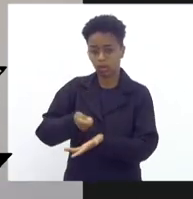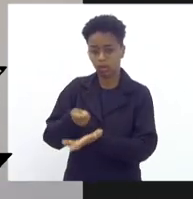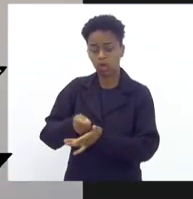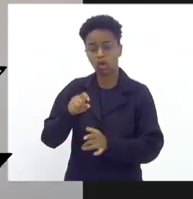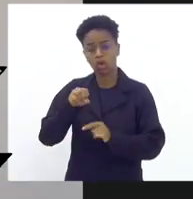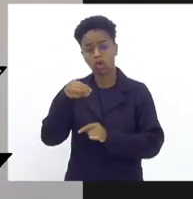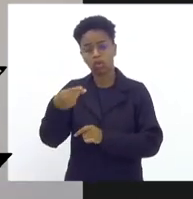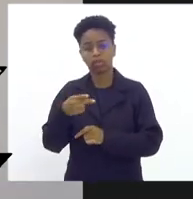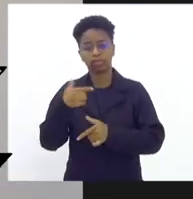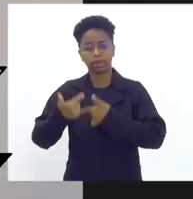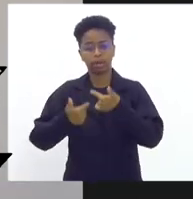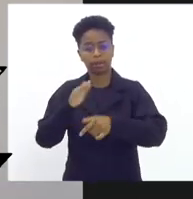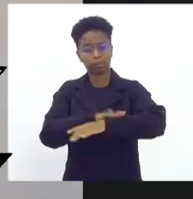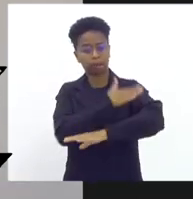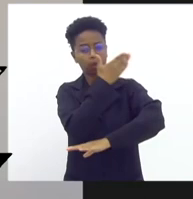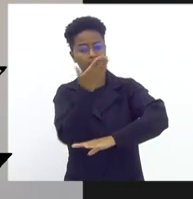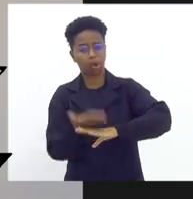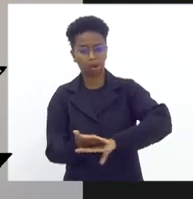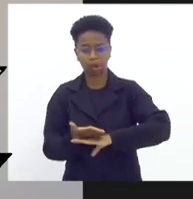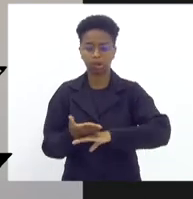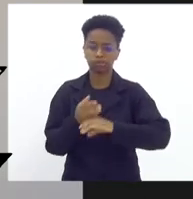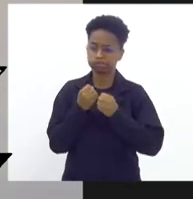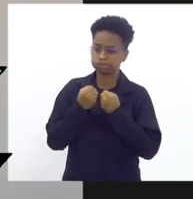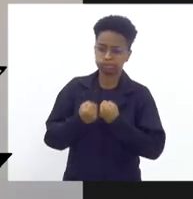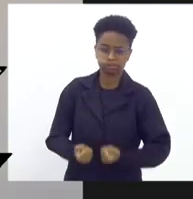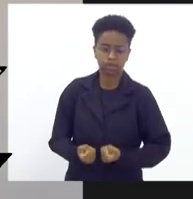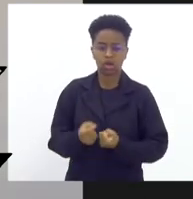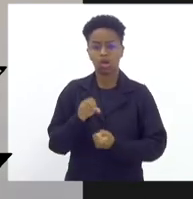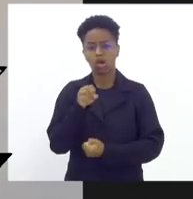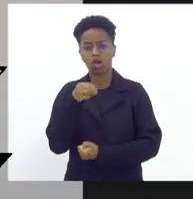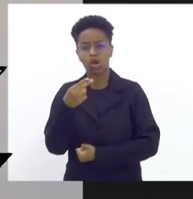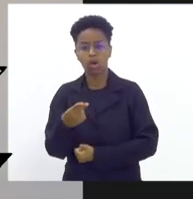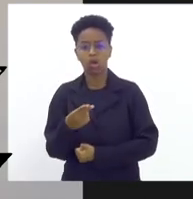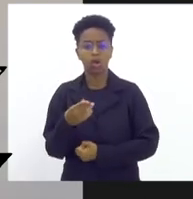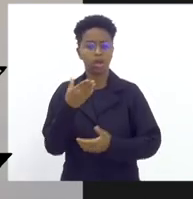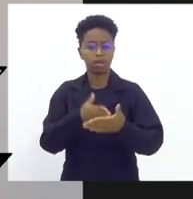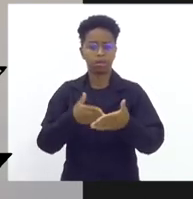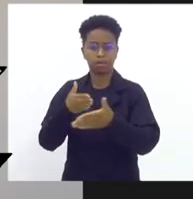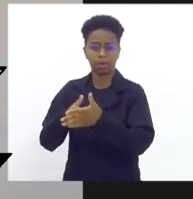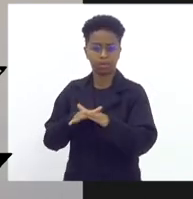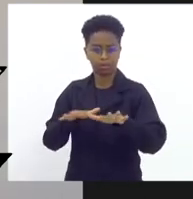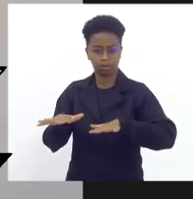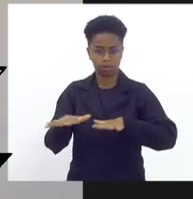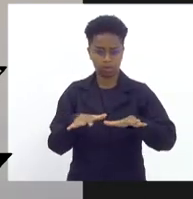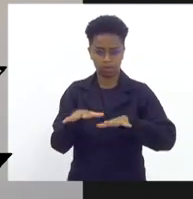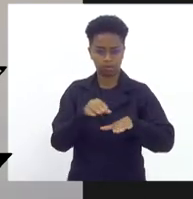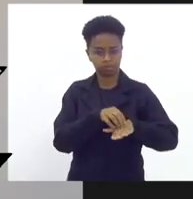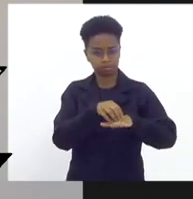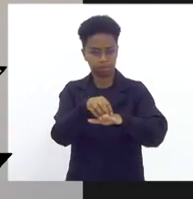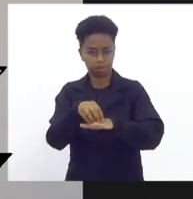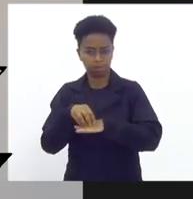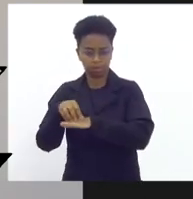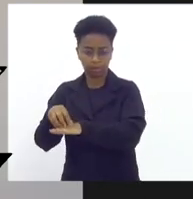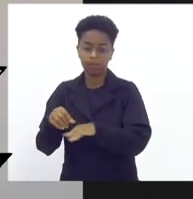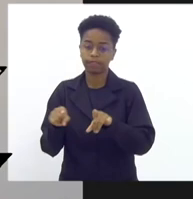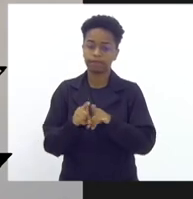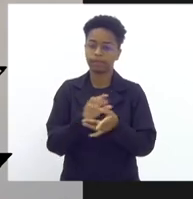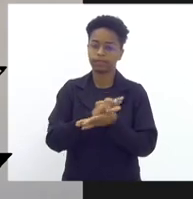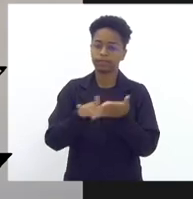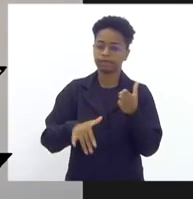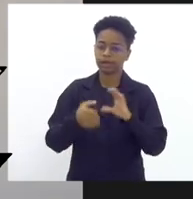jornada auditiva é uma condição degradante uma restrição de locomoção né várias maneiras de se